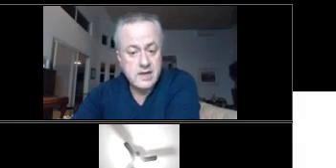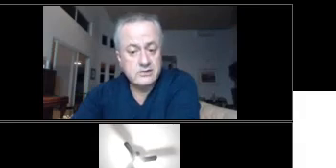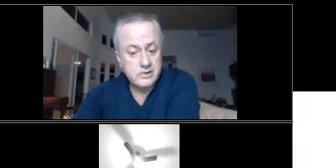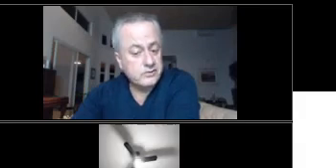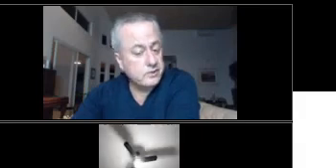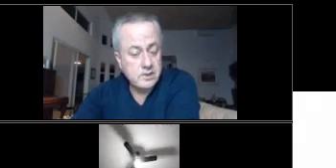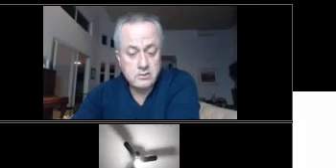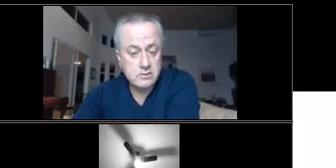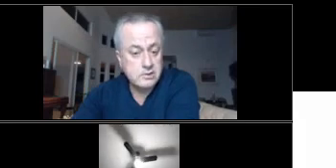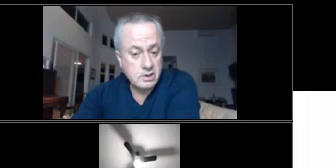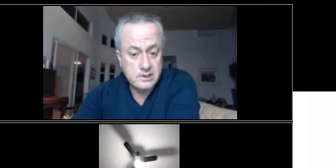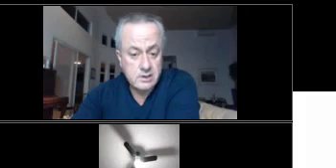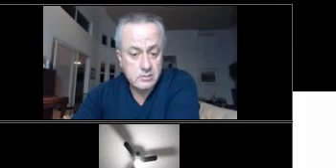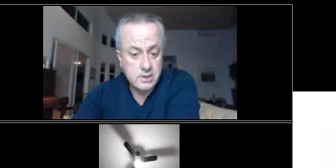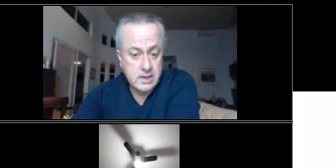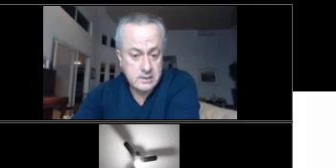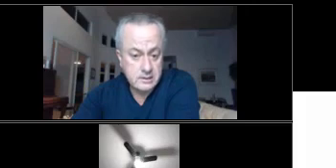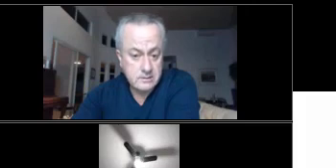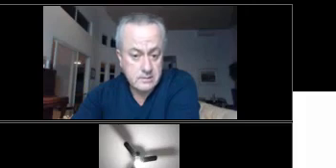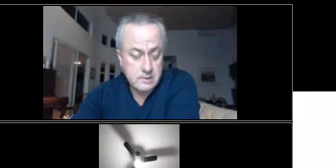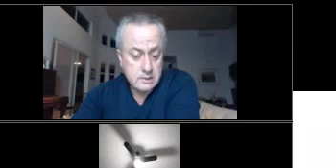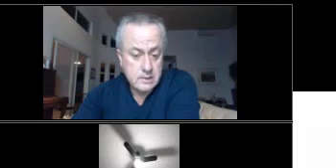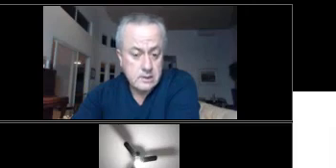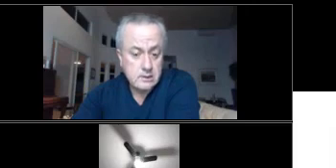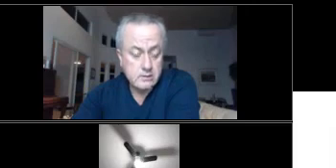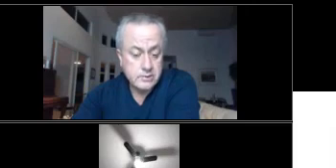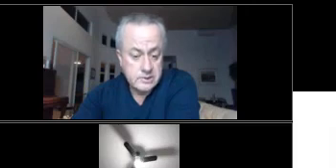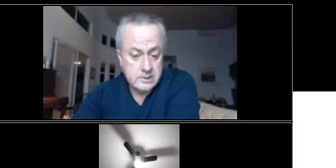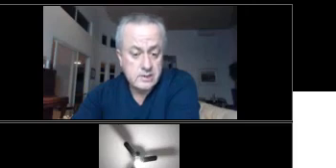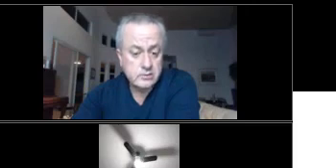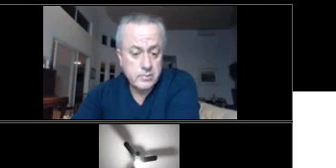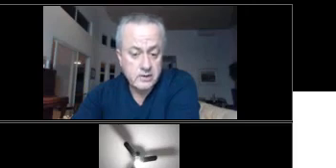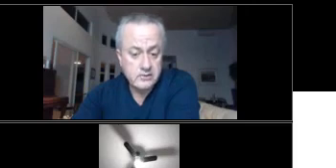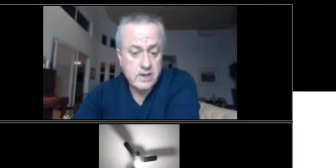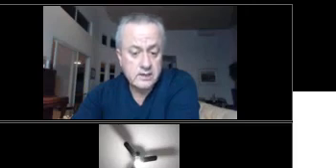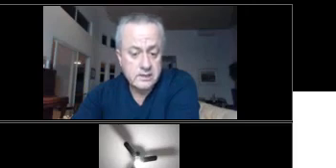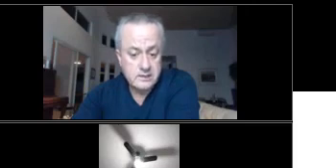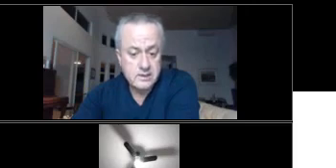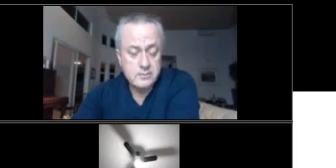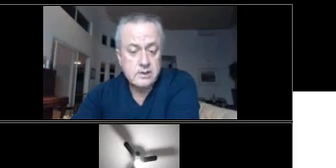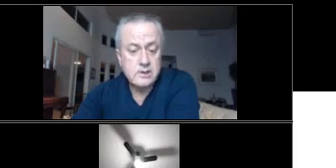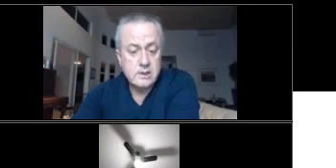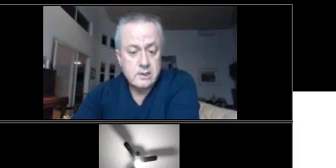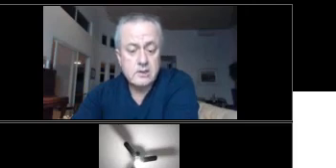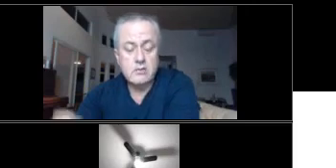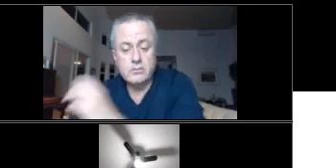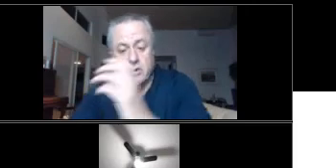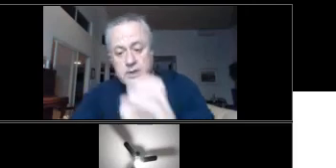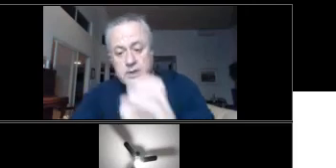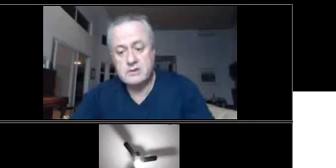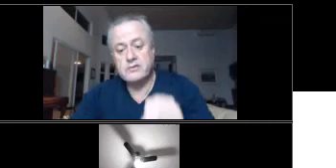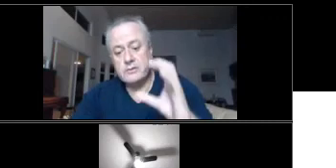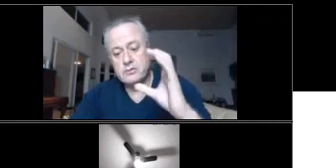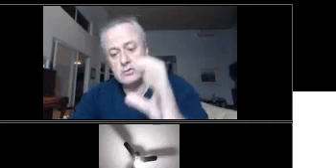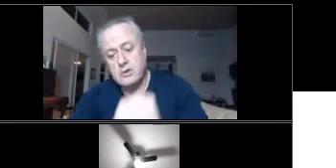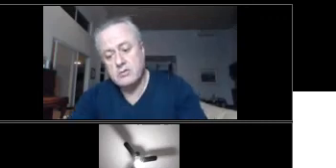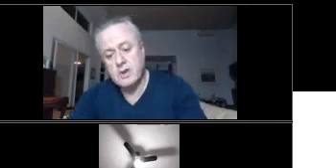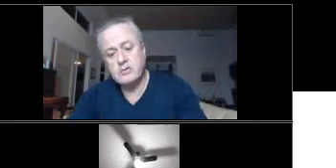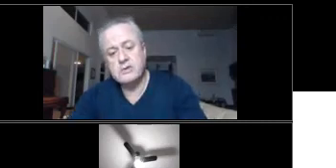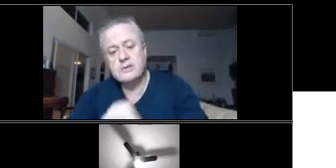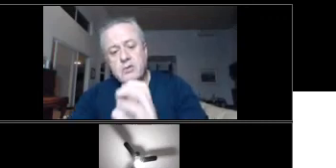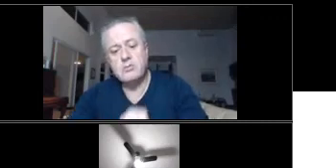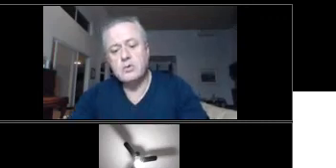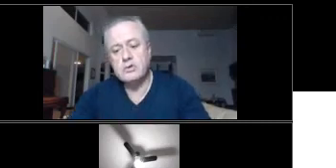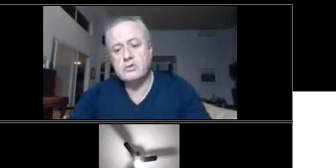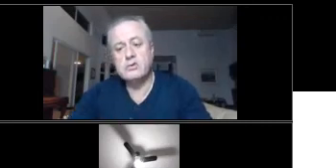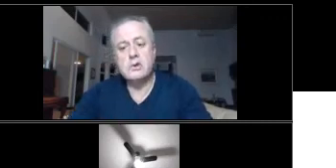se deixar, às vezes fica 12 horas sem comer nada. Então precisa os pais ficarem em cima, né? Comer um pedaço de fruta,